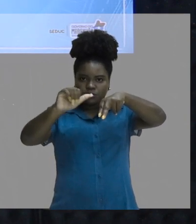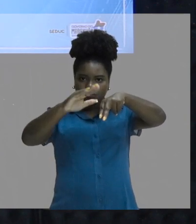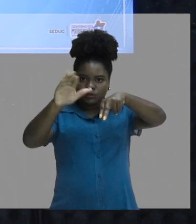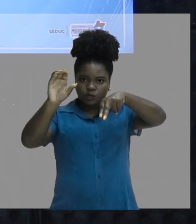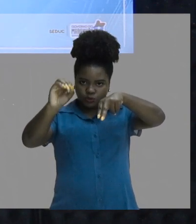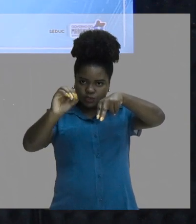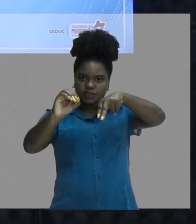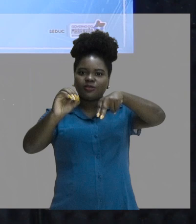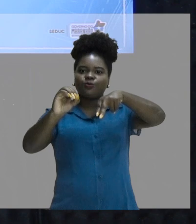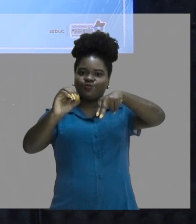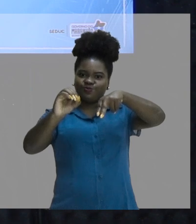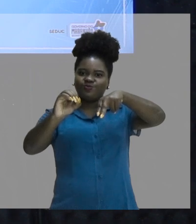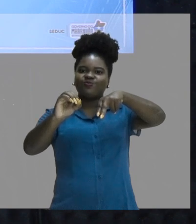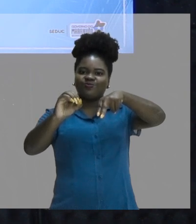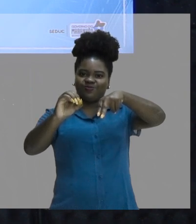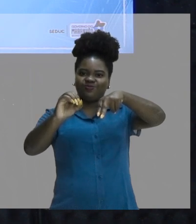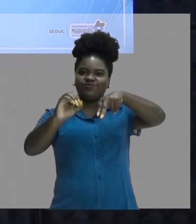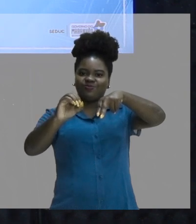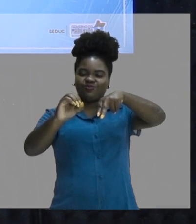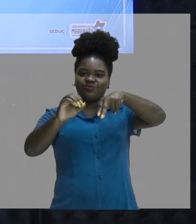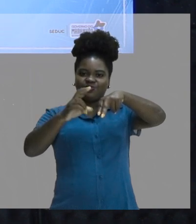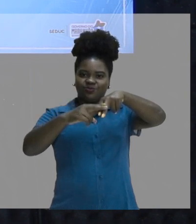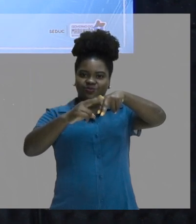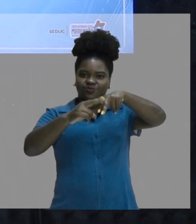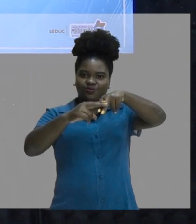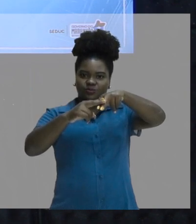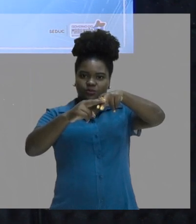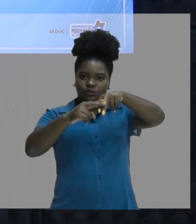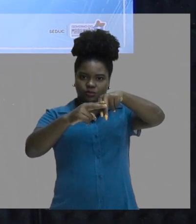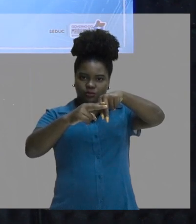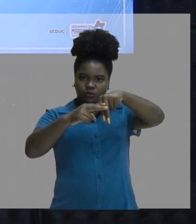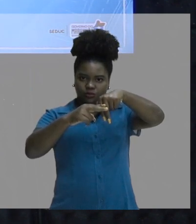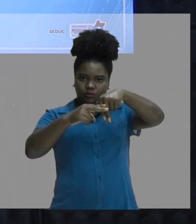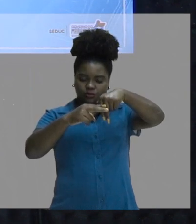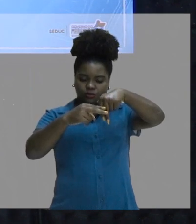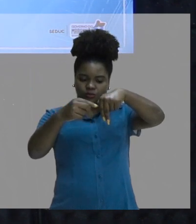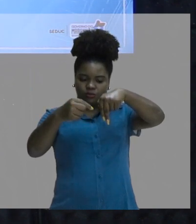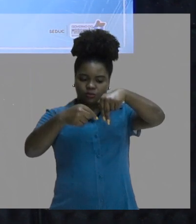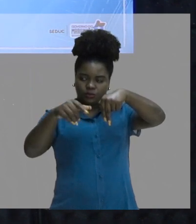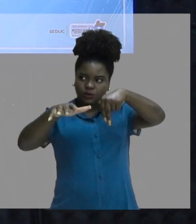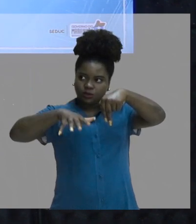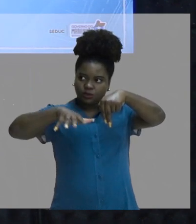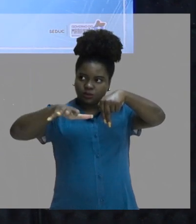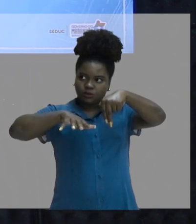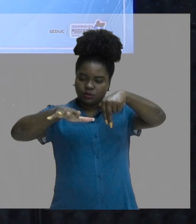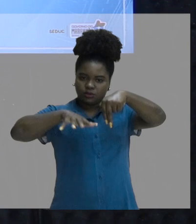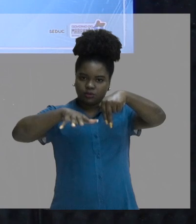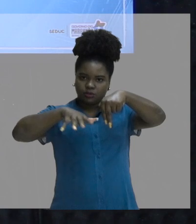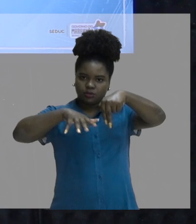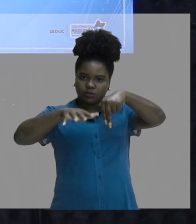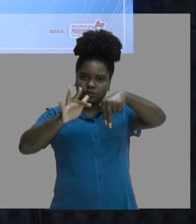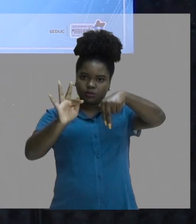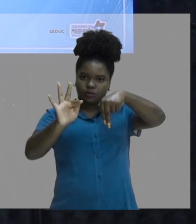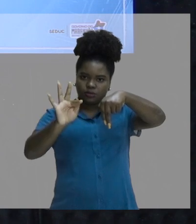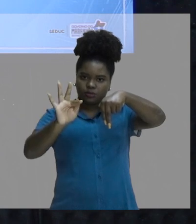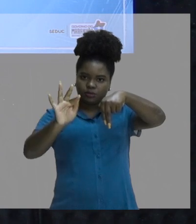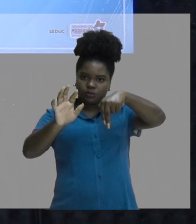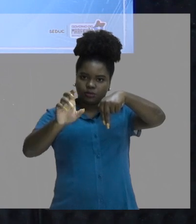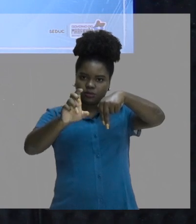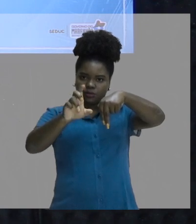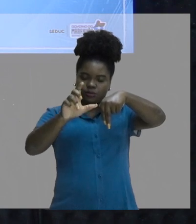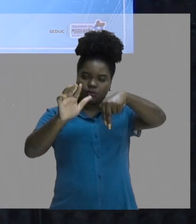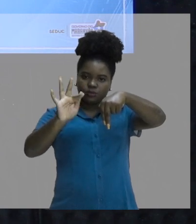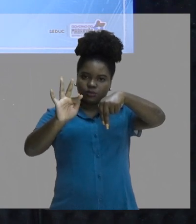femoral. Perceba que ele está contraindo o quadríceps femoral. E quando ele faz uma flexão,